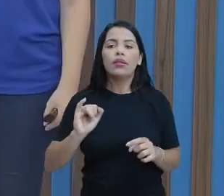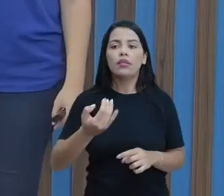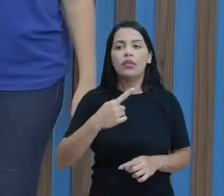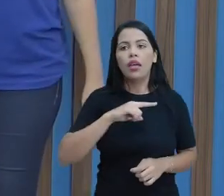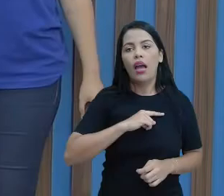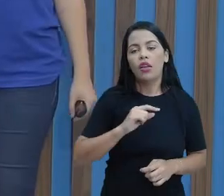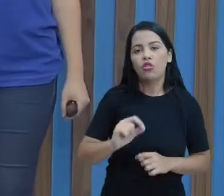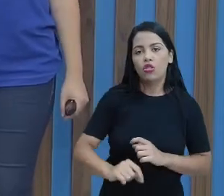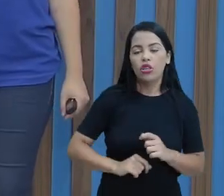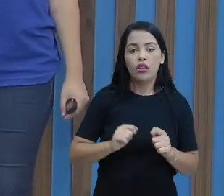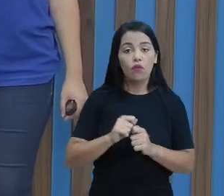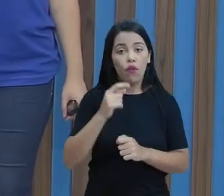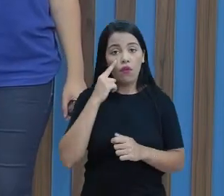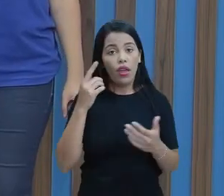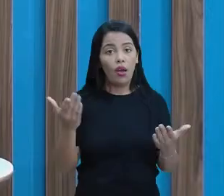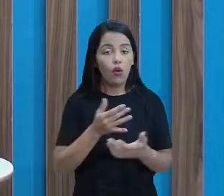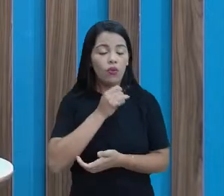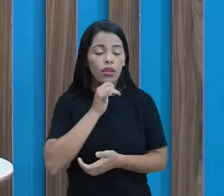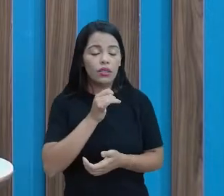essa reta infinita para baixo?